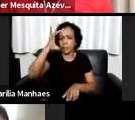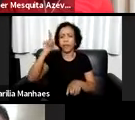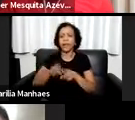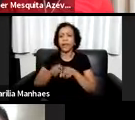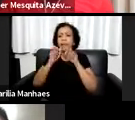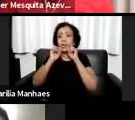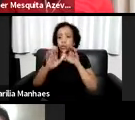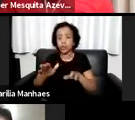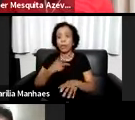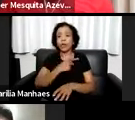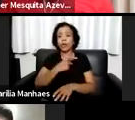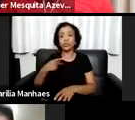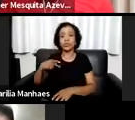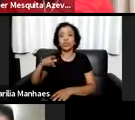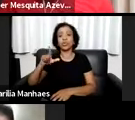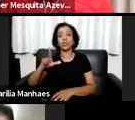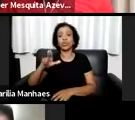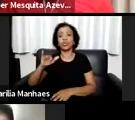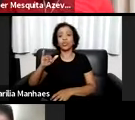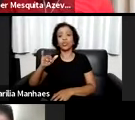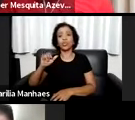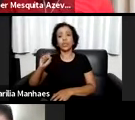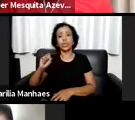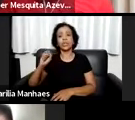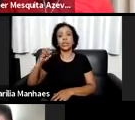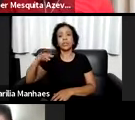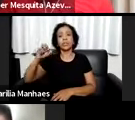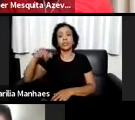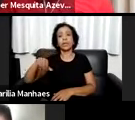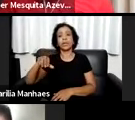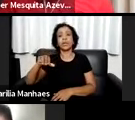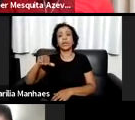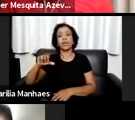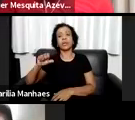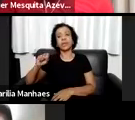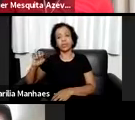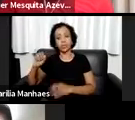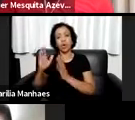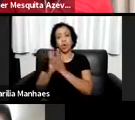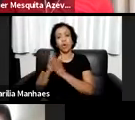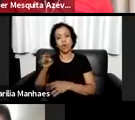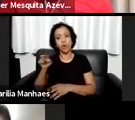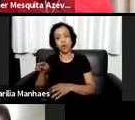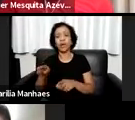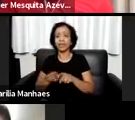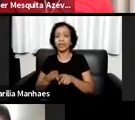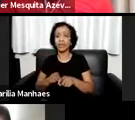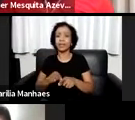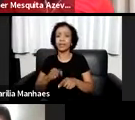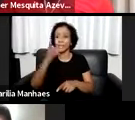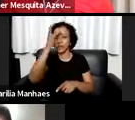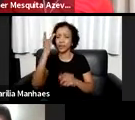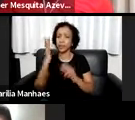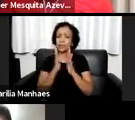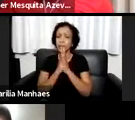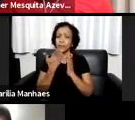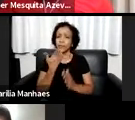pela vida do pastor Luiz Manso. A irmã Ana Torres, ela pede por conversões